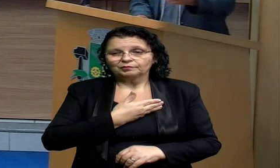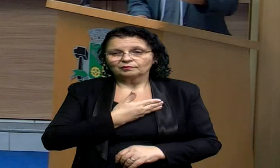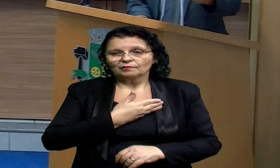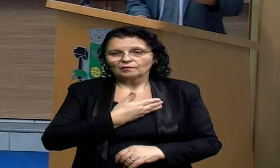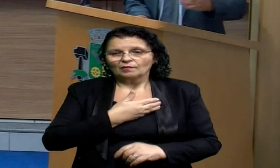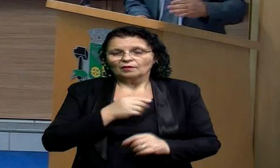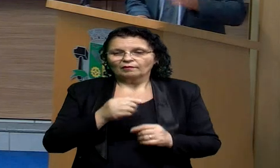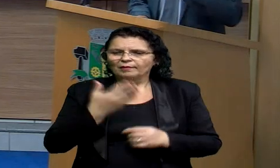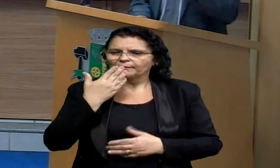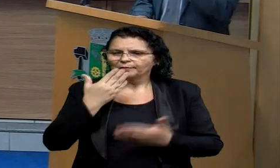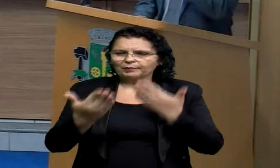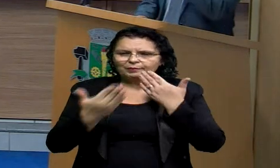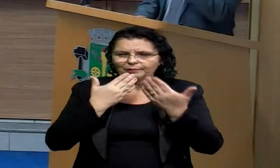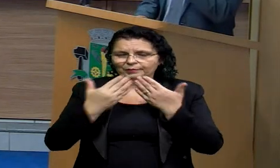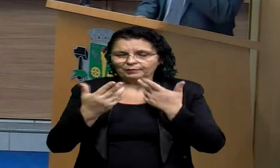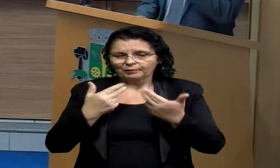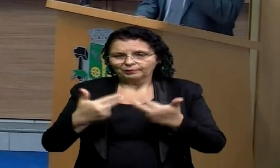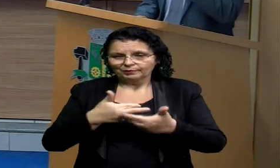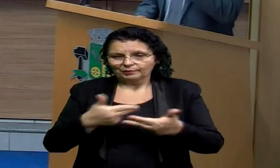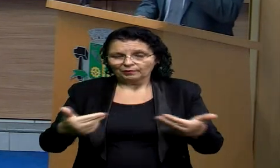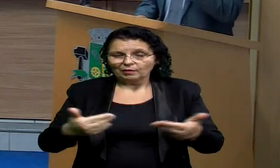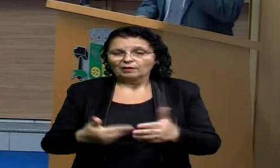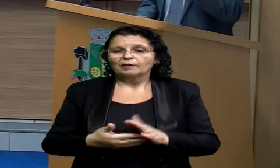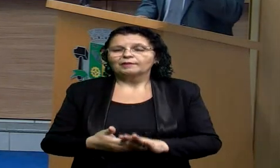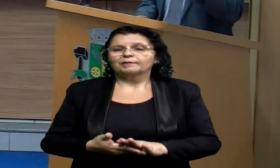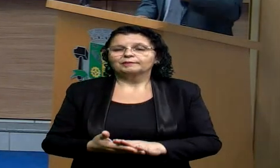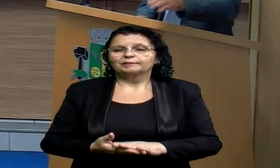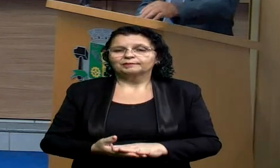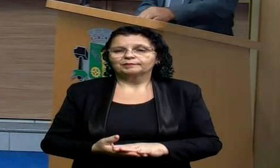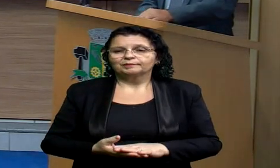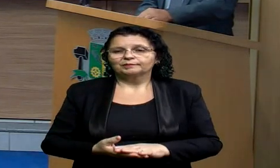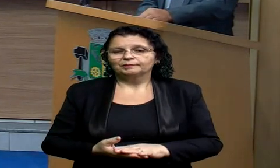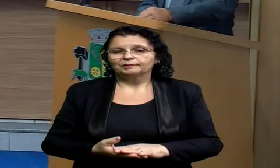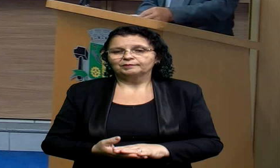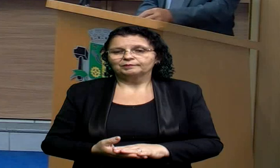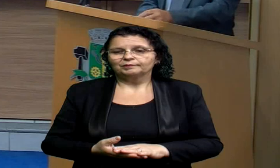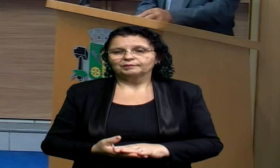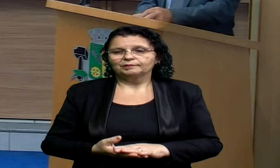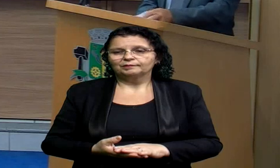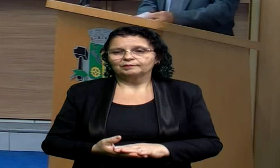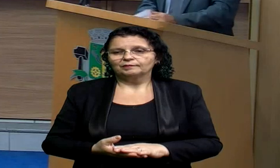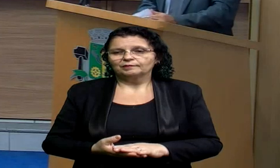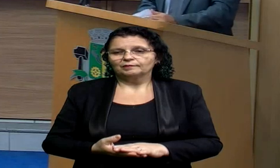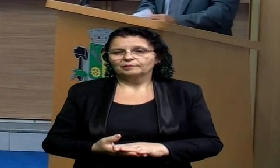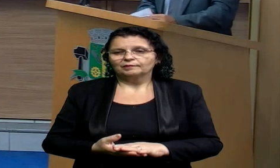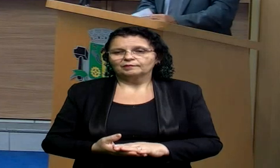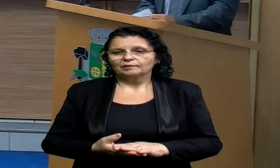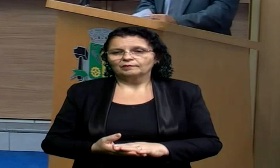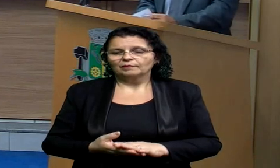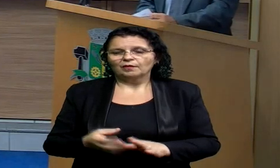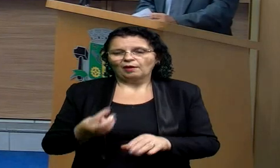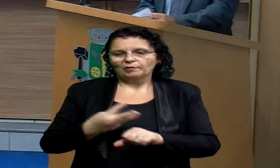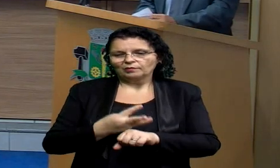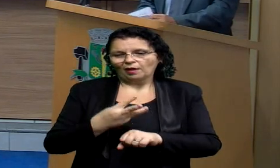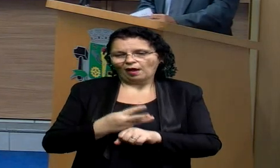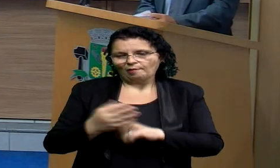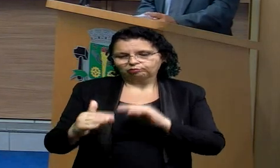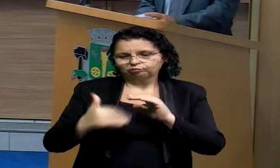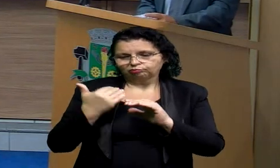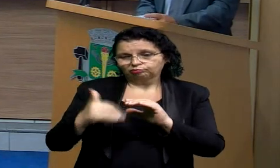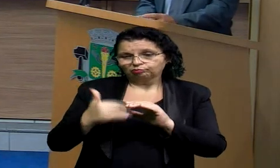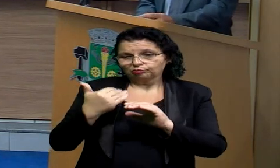fazem os seus pedidos as suas solicitações eh através do WhatsApp do nosso